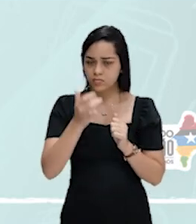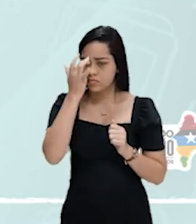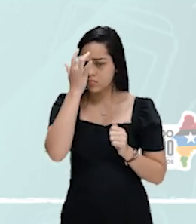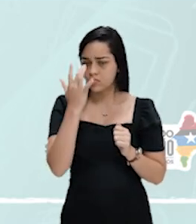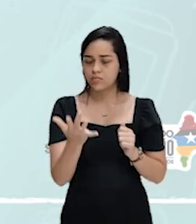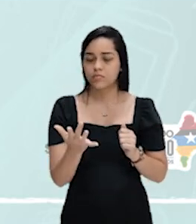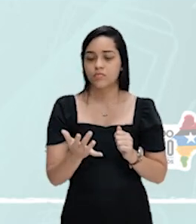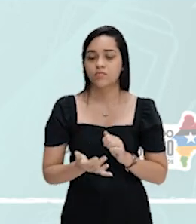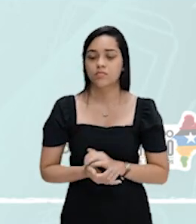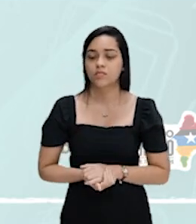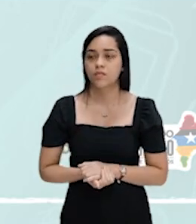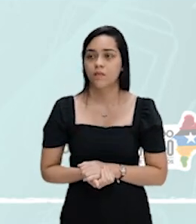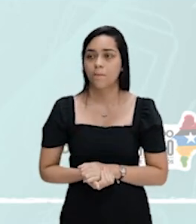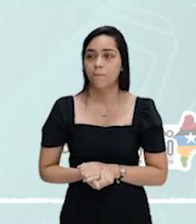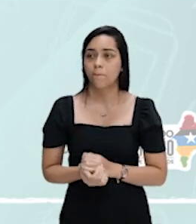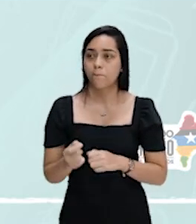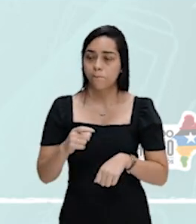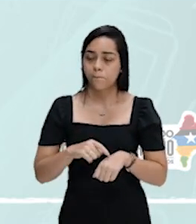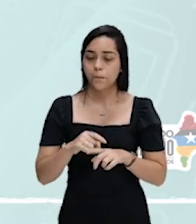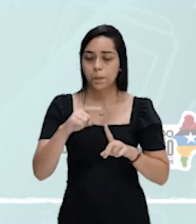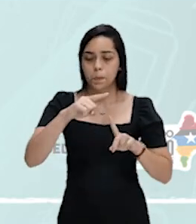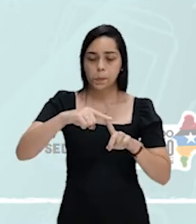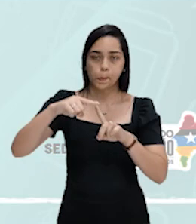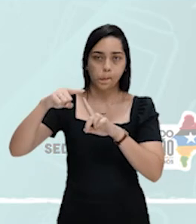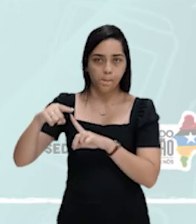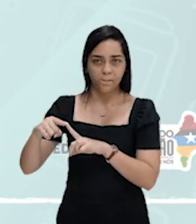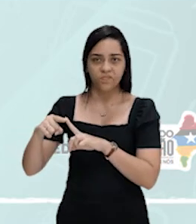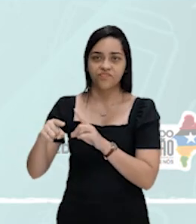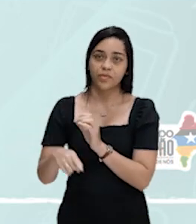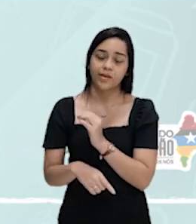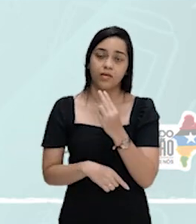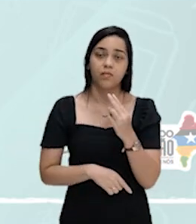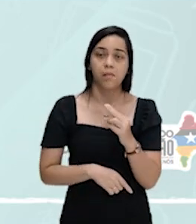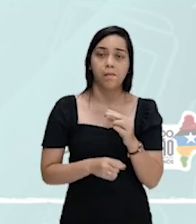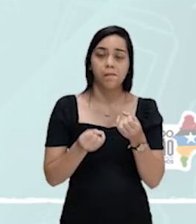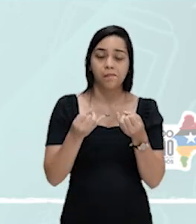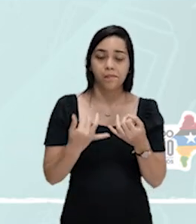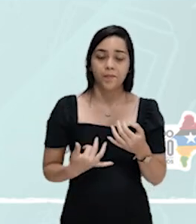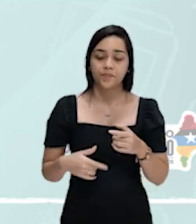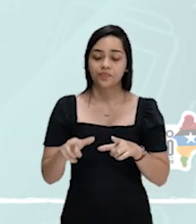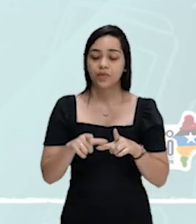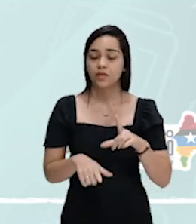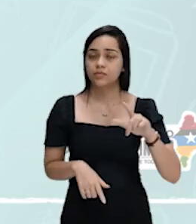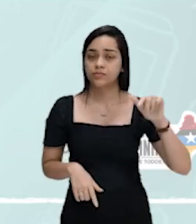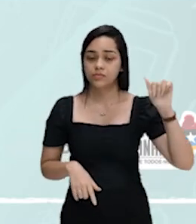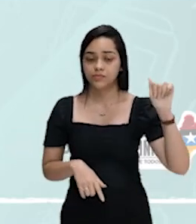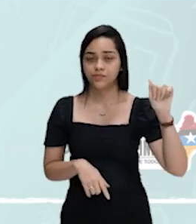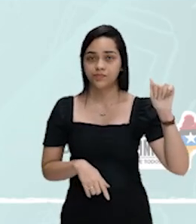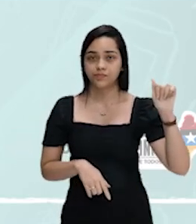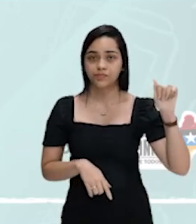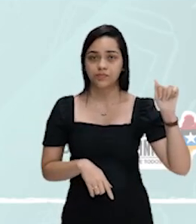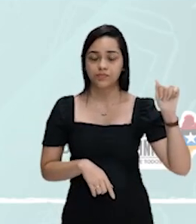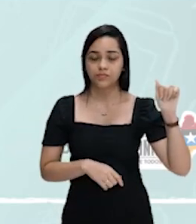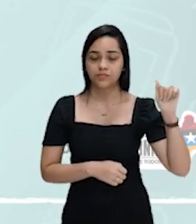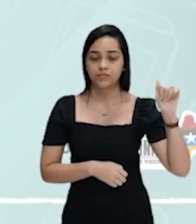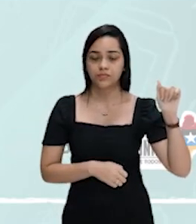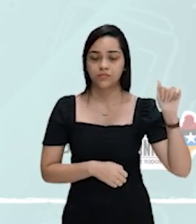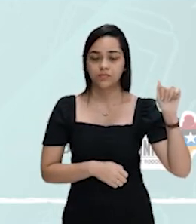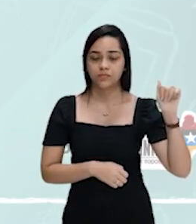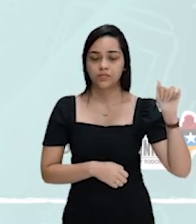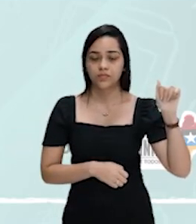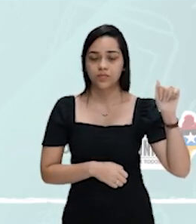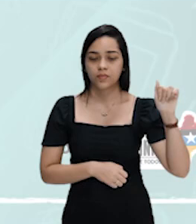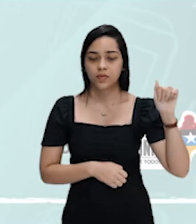fácil na hora de classificar em restritiva ou explicativa letra os outros os documentos que